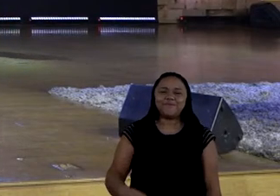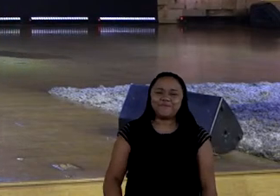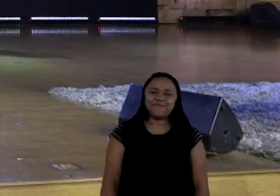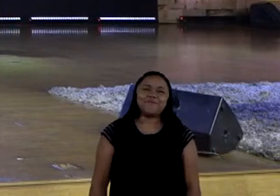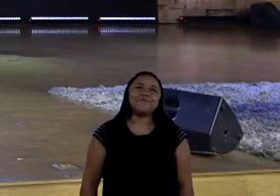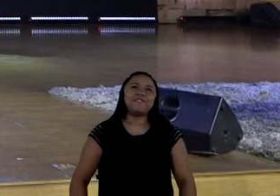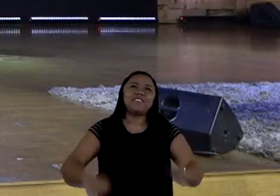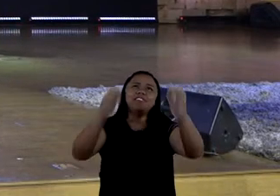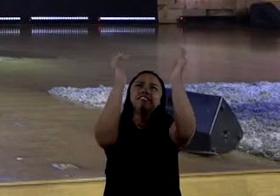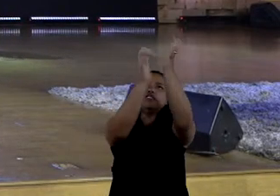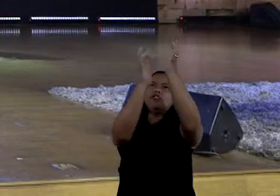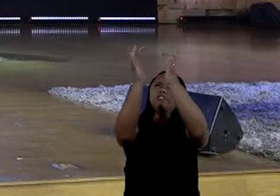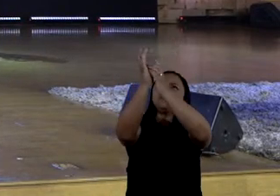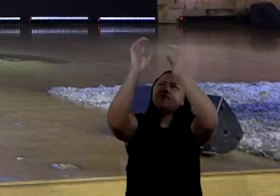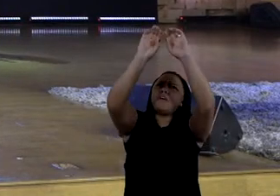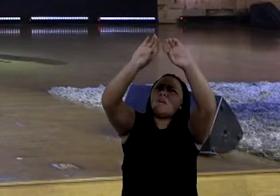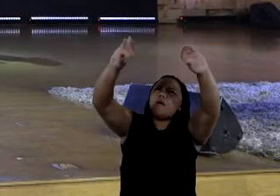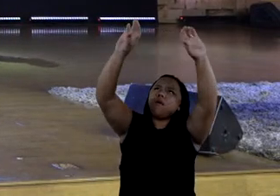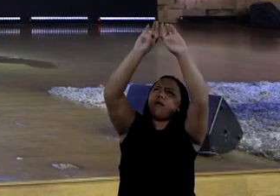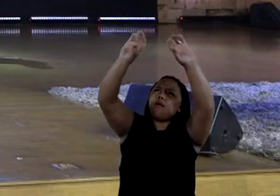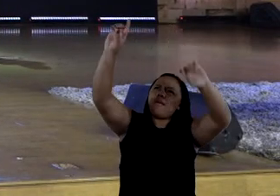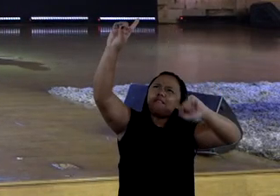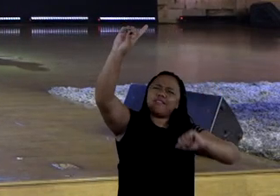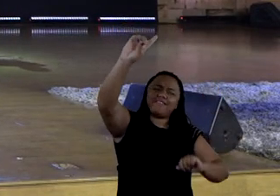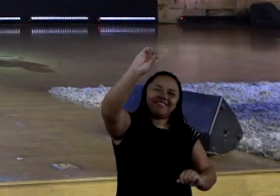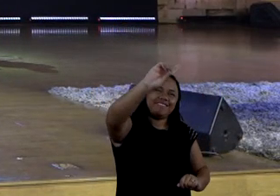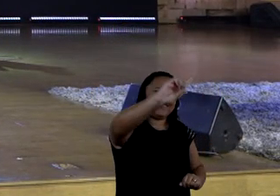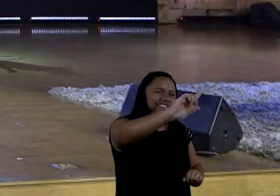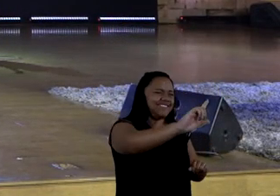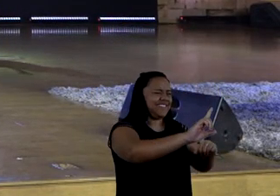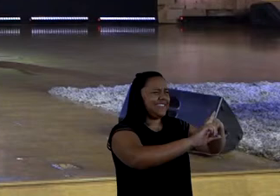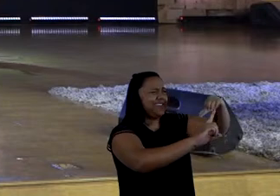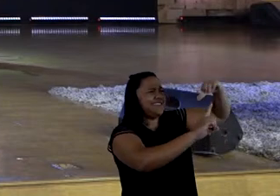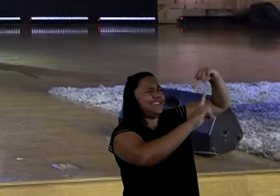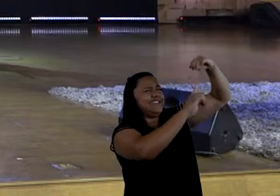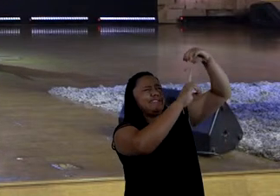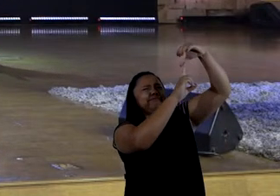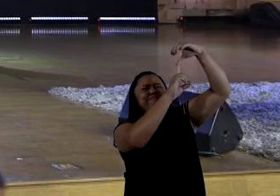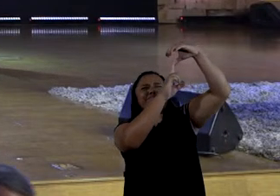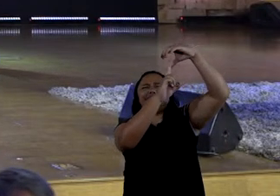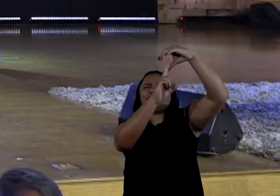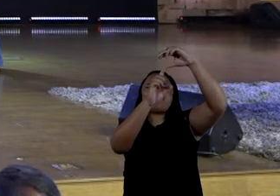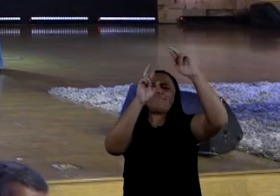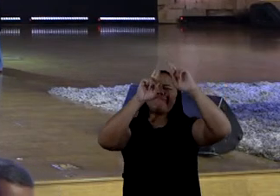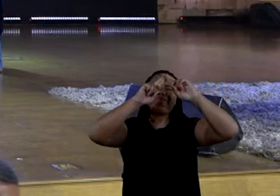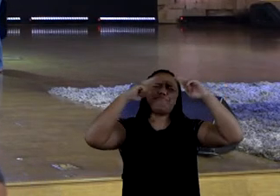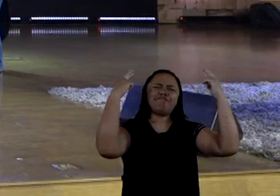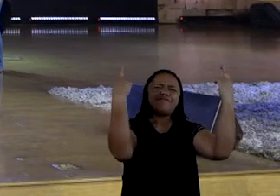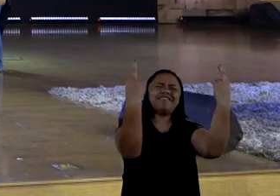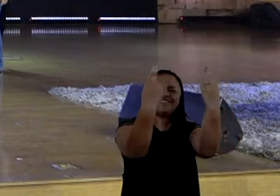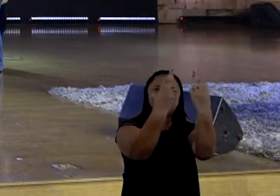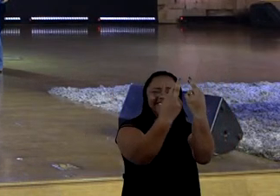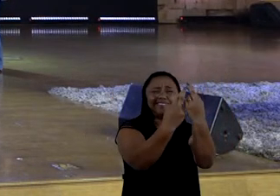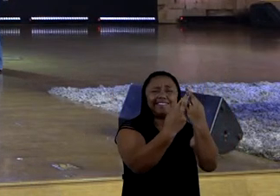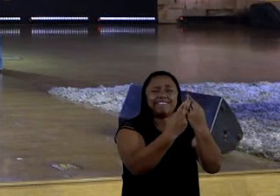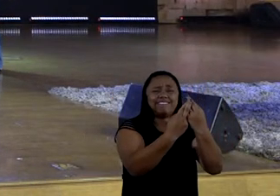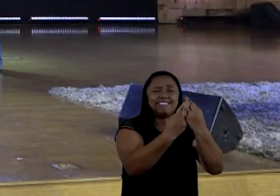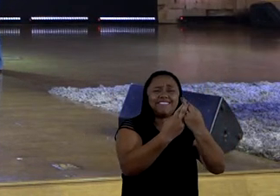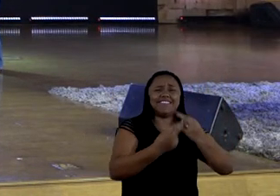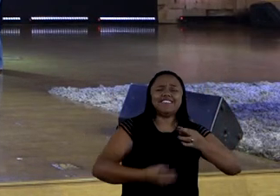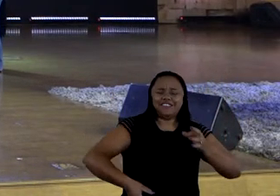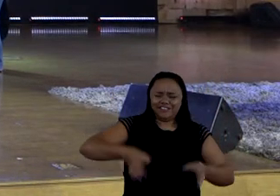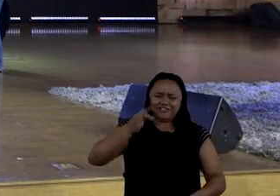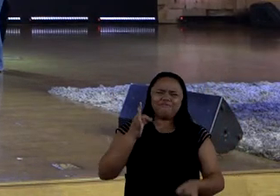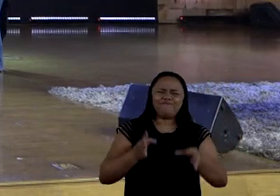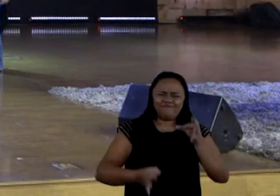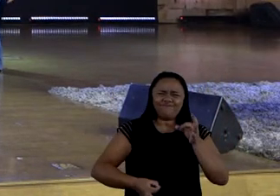mais de retorno. Ei, som, coloca um pouco mais de ganho. Ei, som, tira o grave